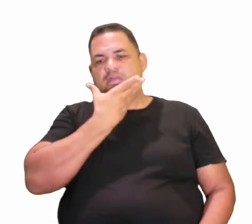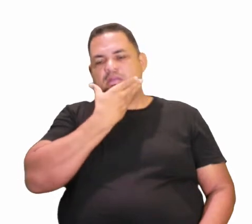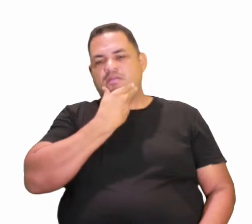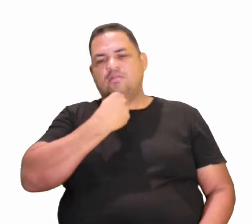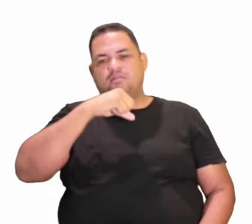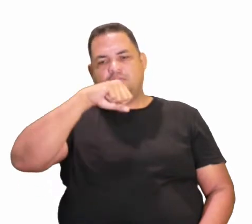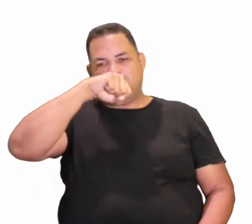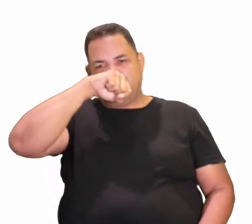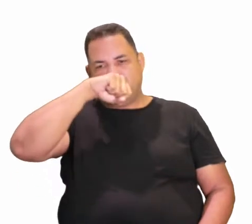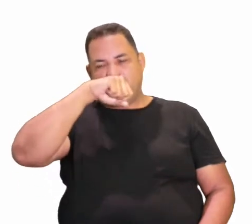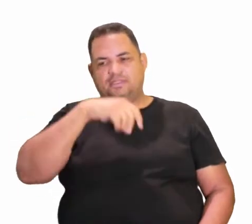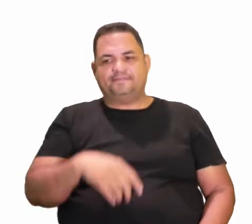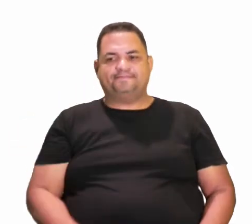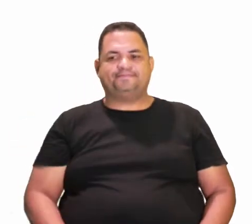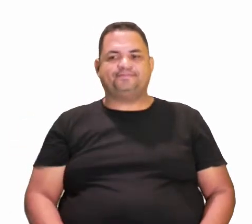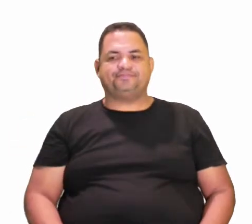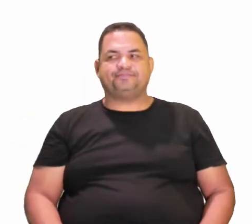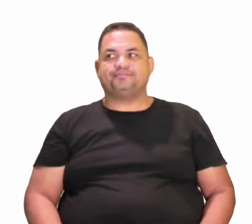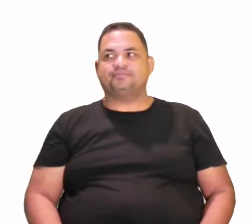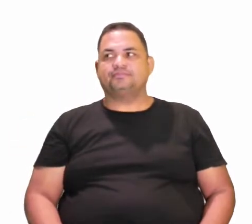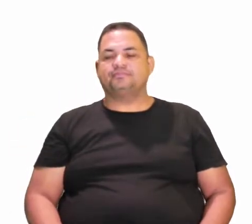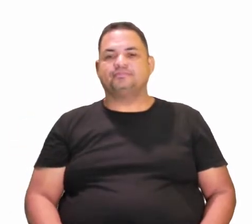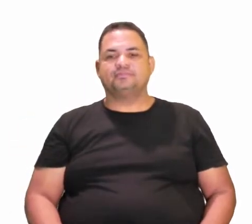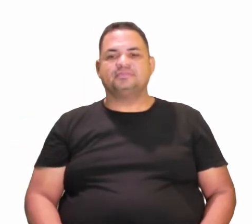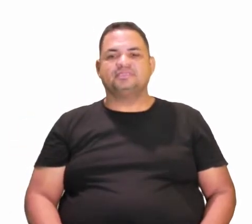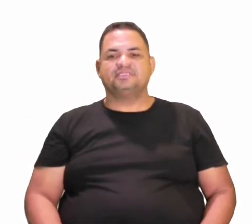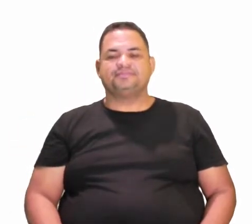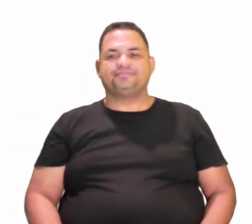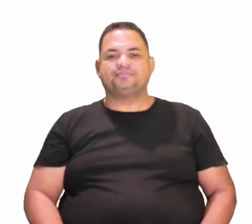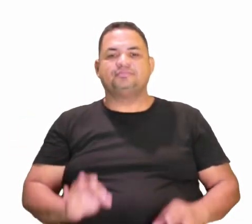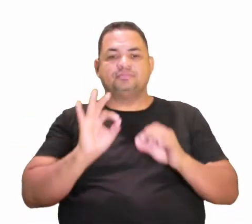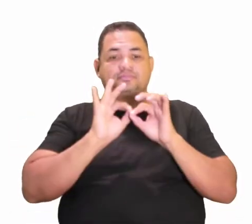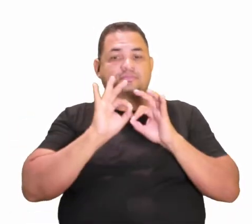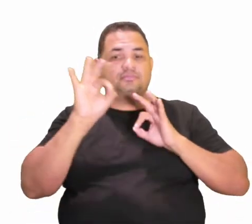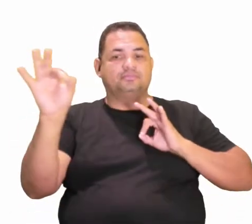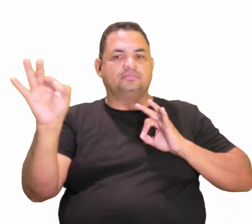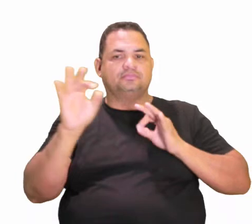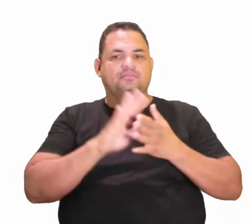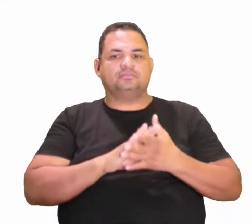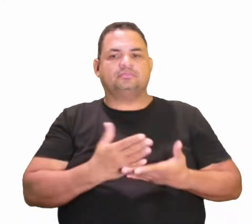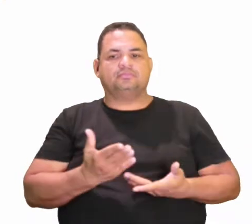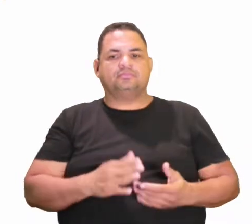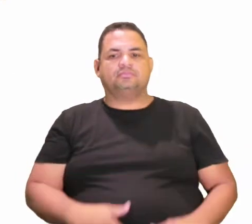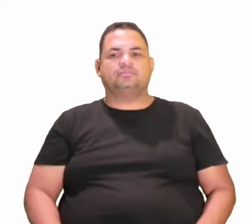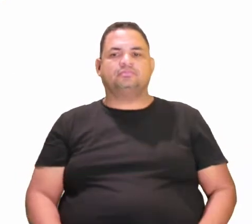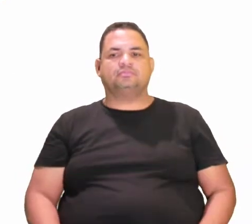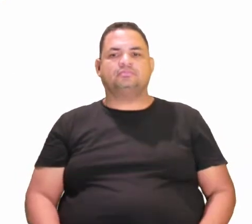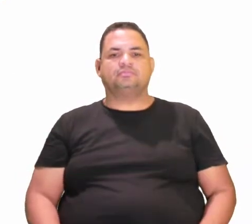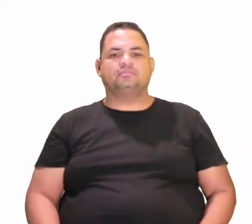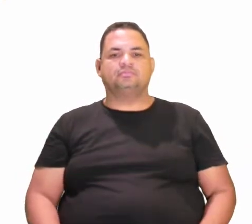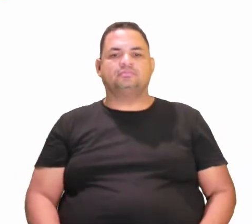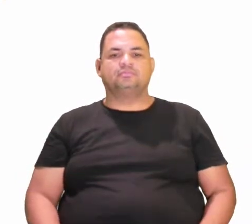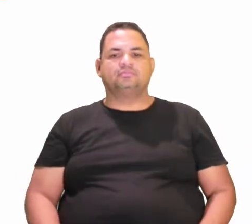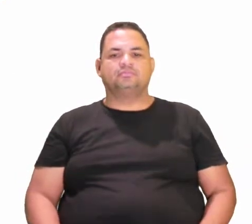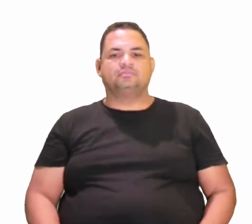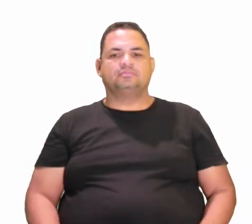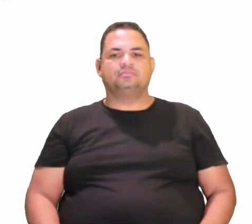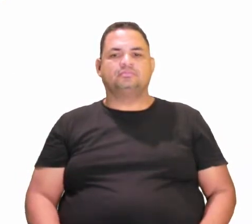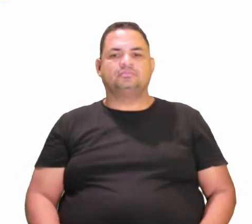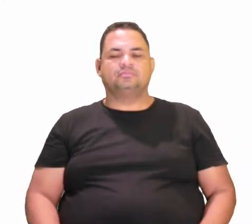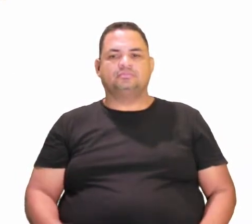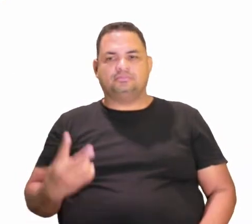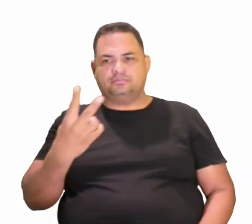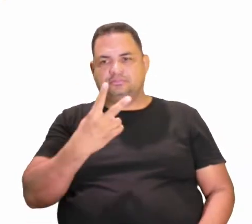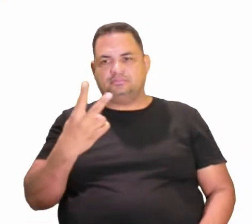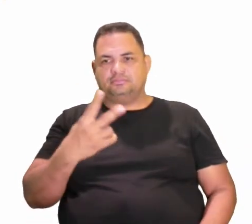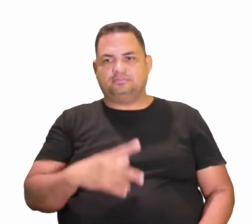my parents. Muito bem? E agora distante para eu falar dos meus grandparents, tanto da grandma quanto